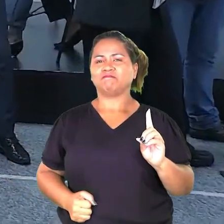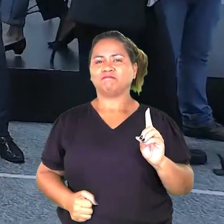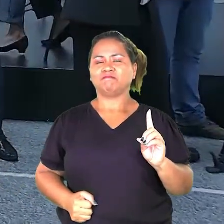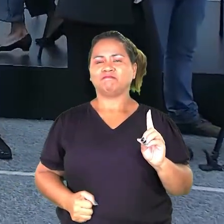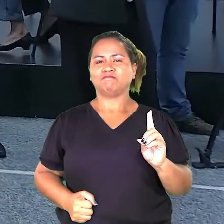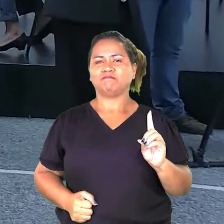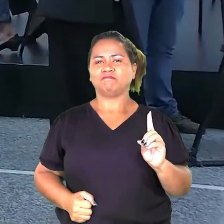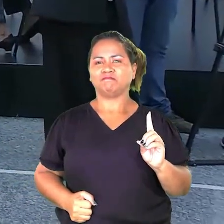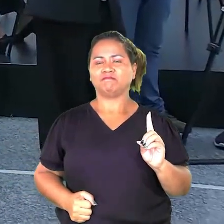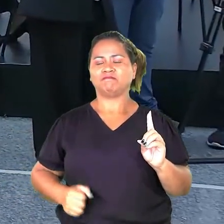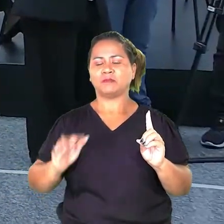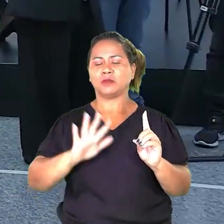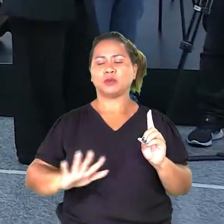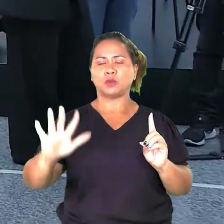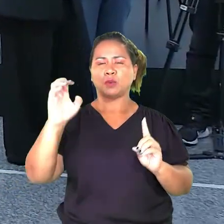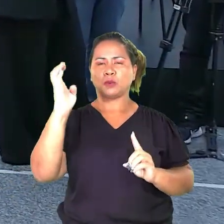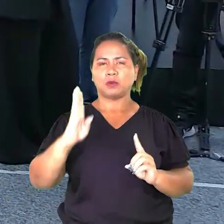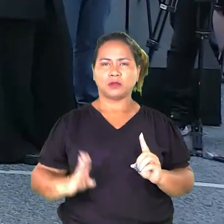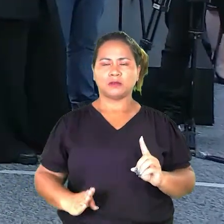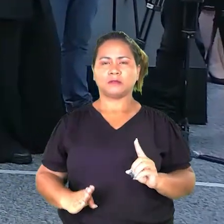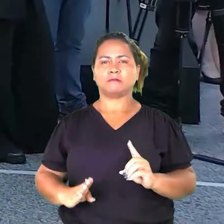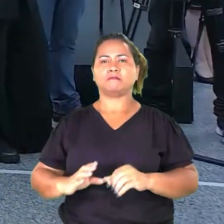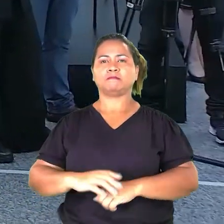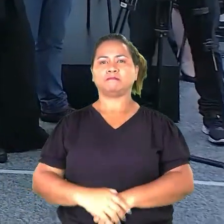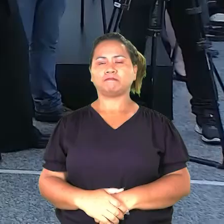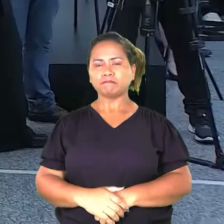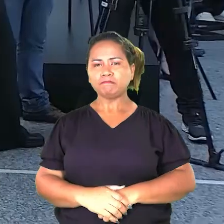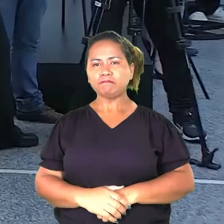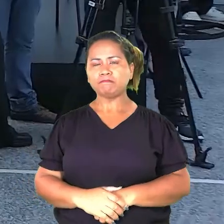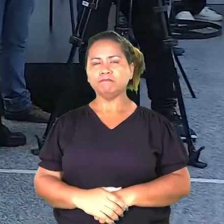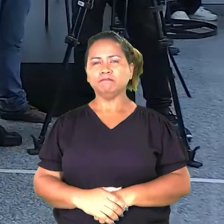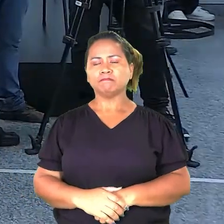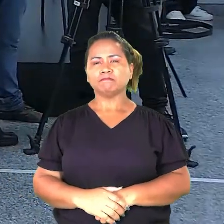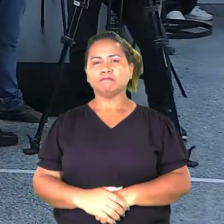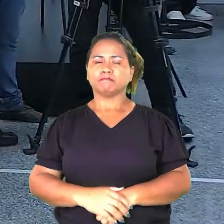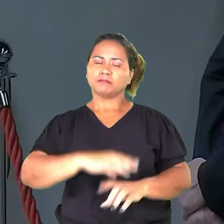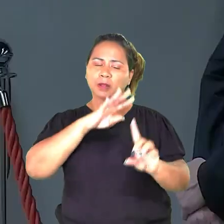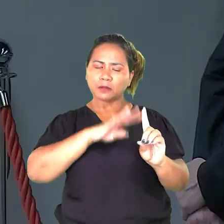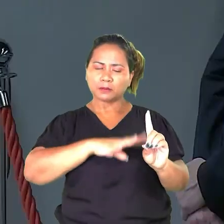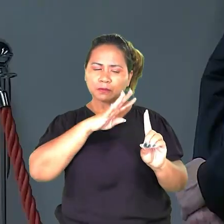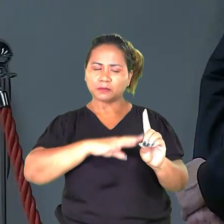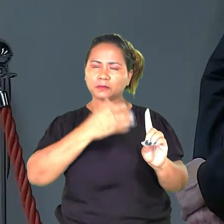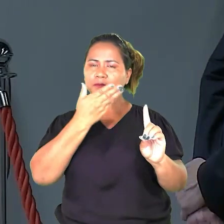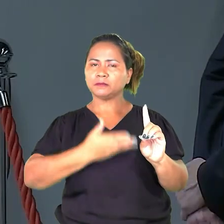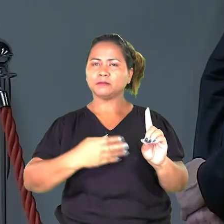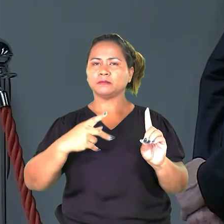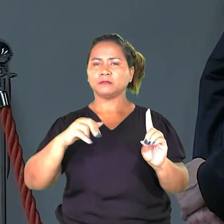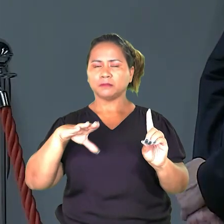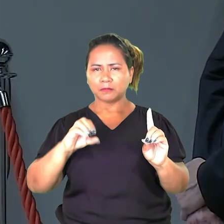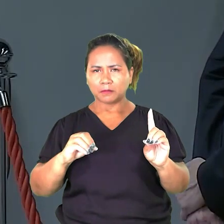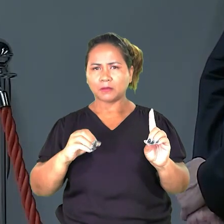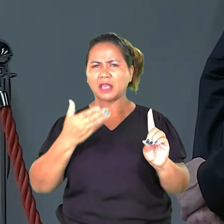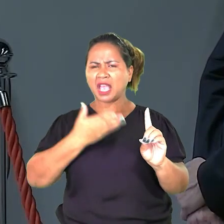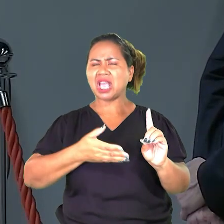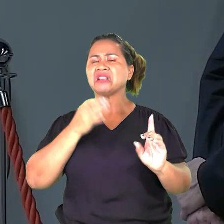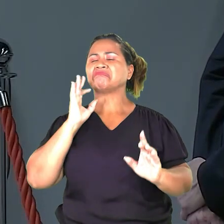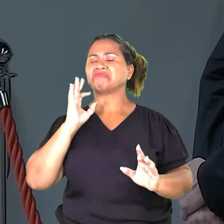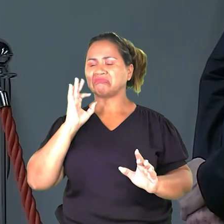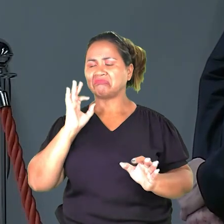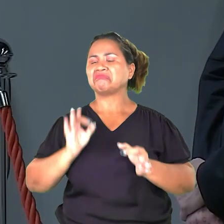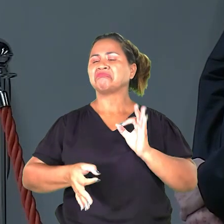importante que aconteceu em São Paulo, que aconteceu no Brasil em tempos mais